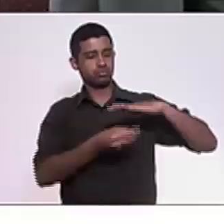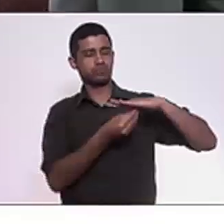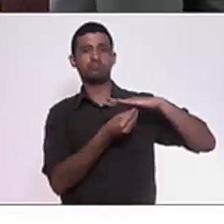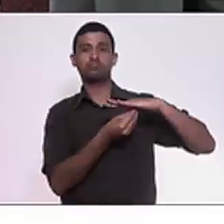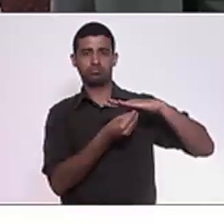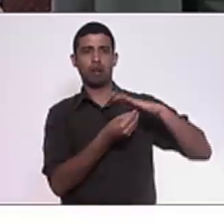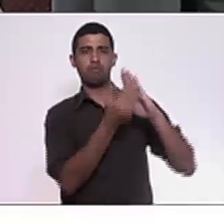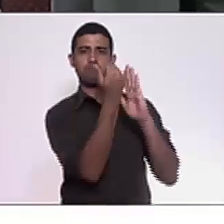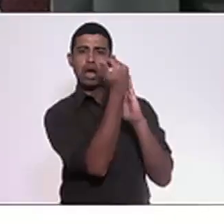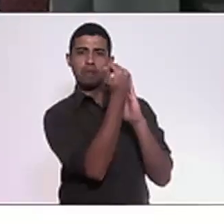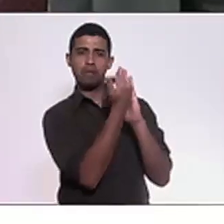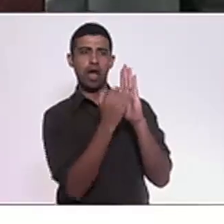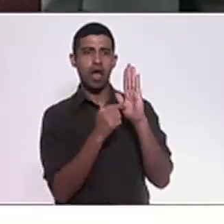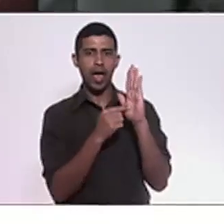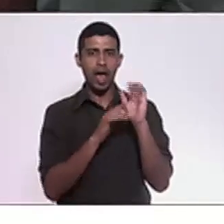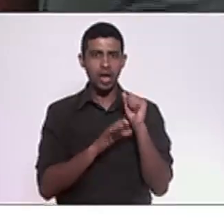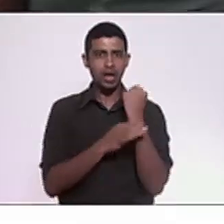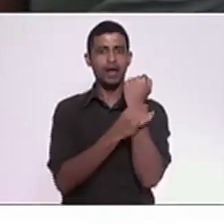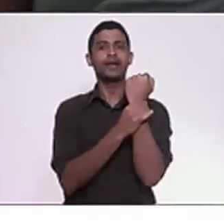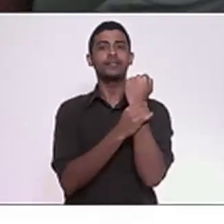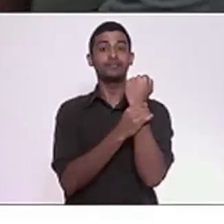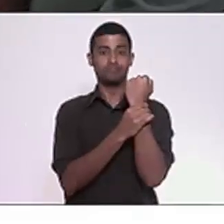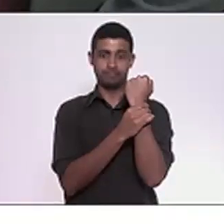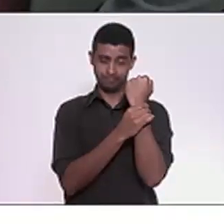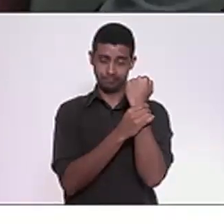elas garantiram